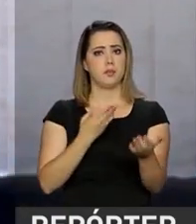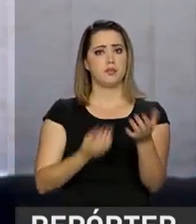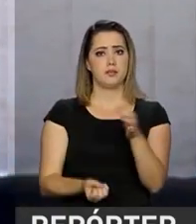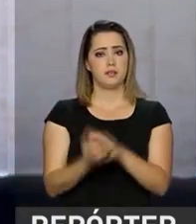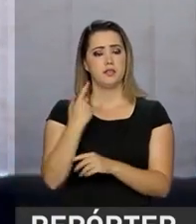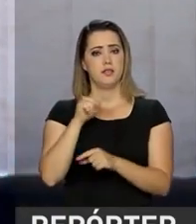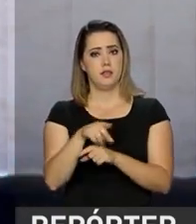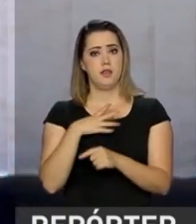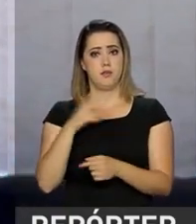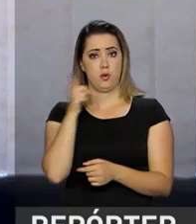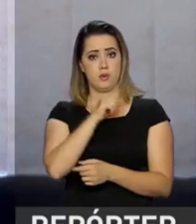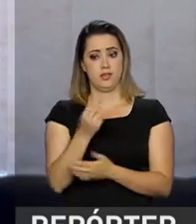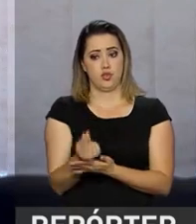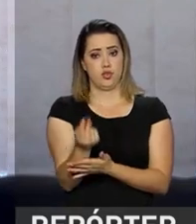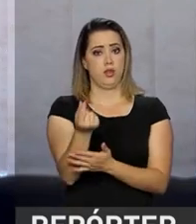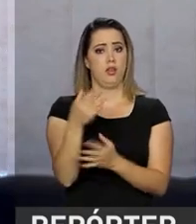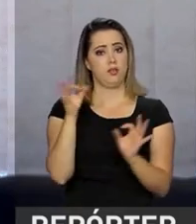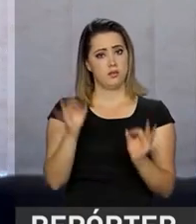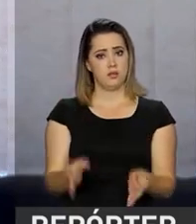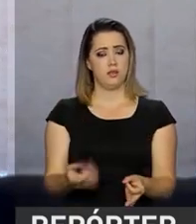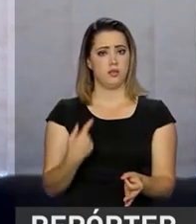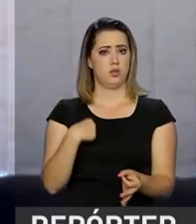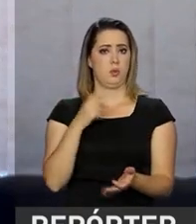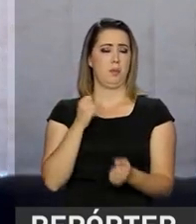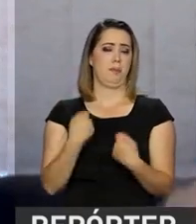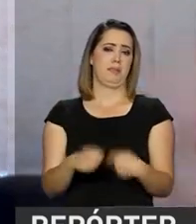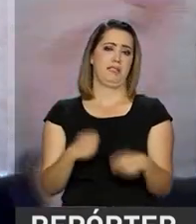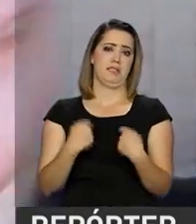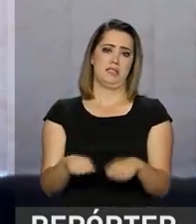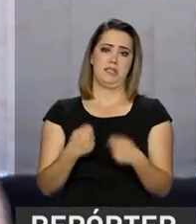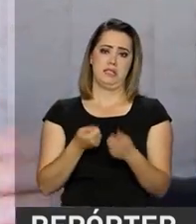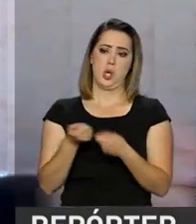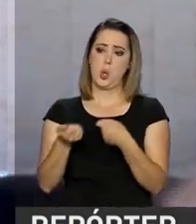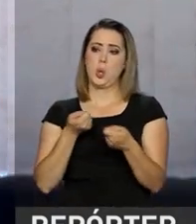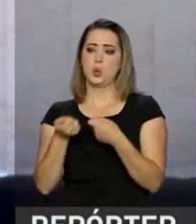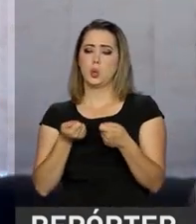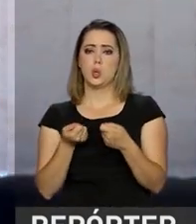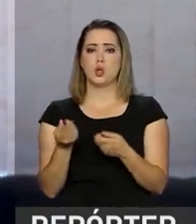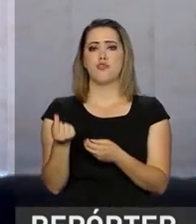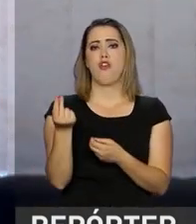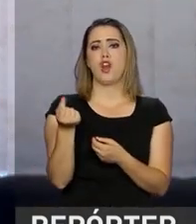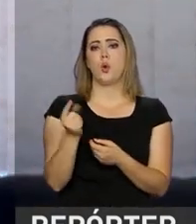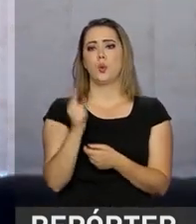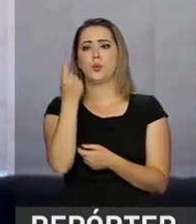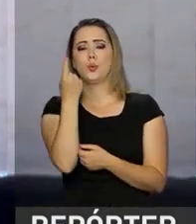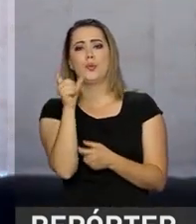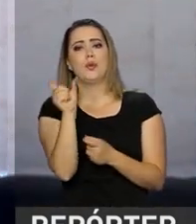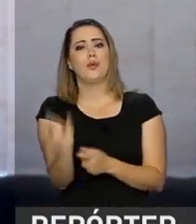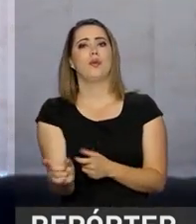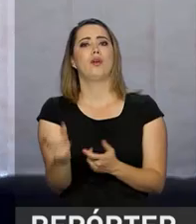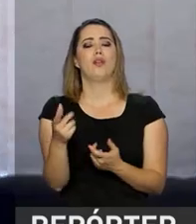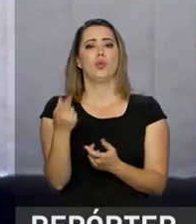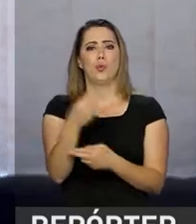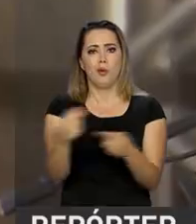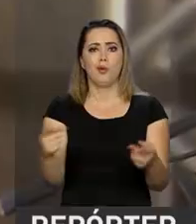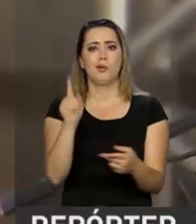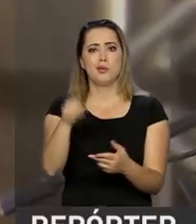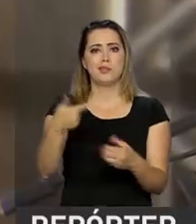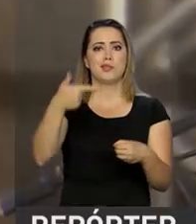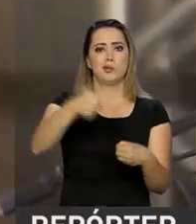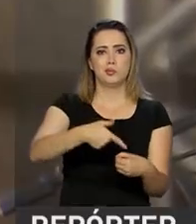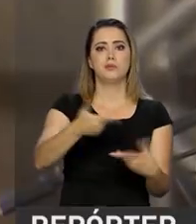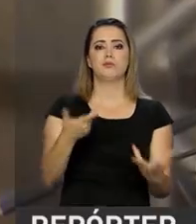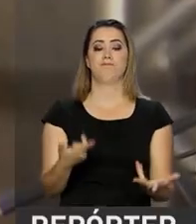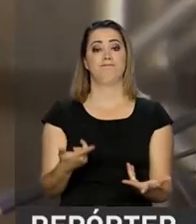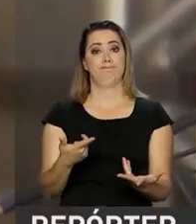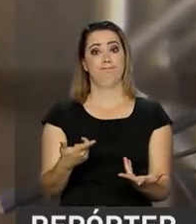ganhos mais realistas né e não ficar muito dependente de regulação de preço num único produto que no caso aqui seria o combustível o